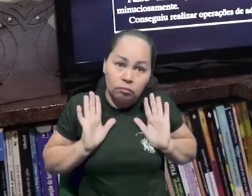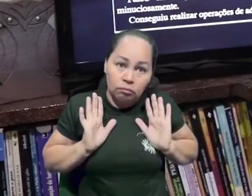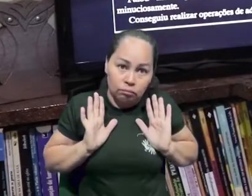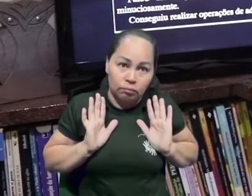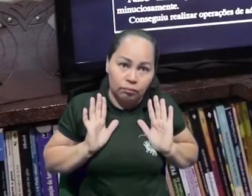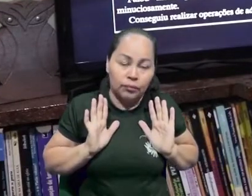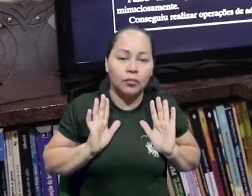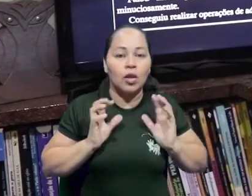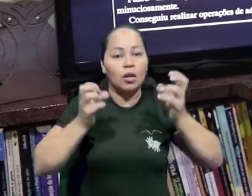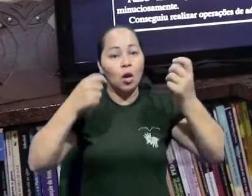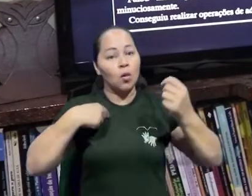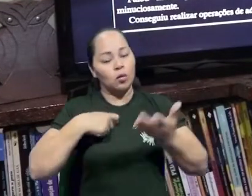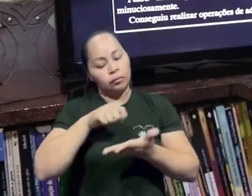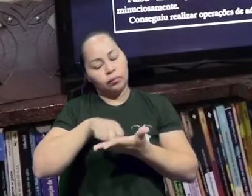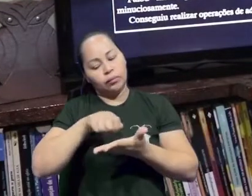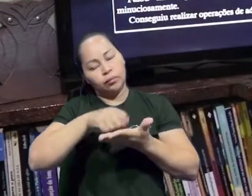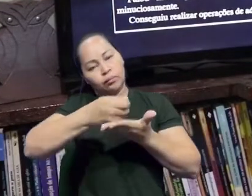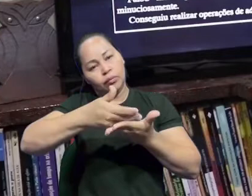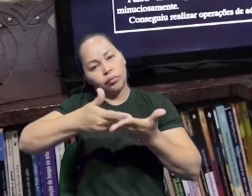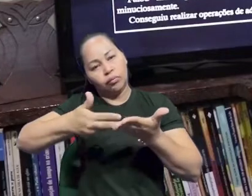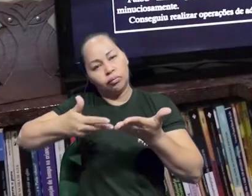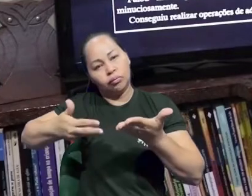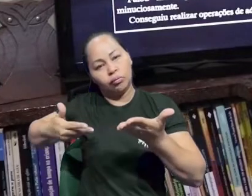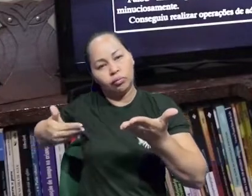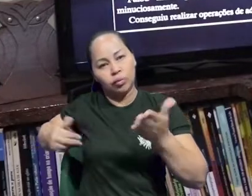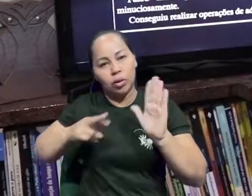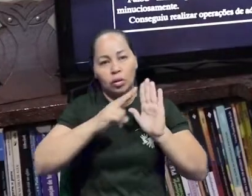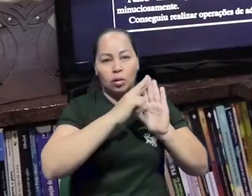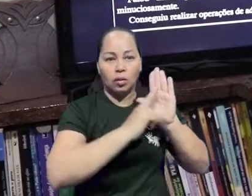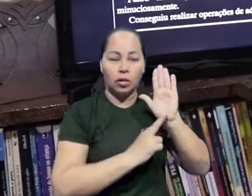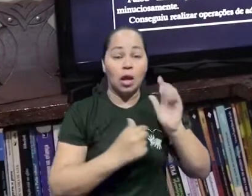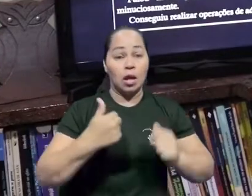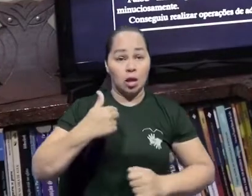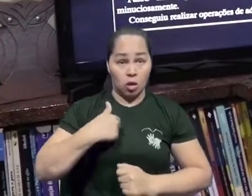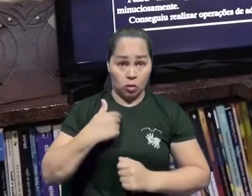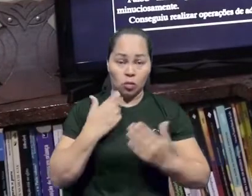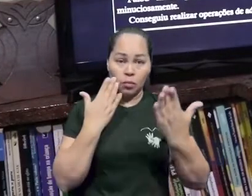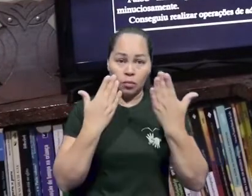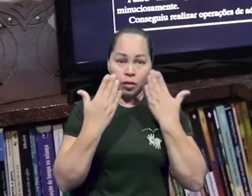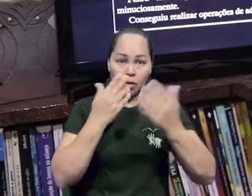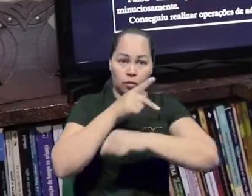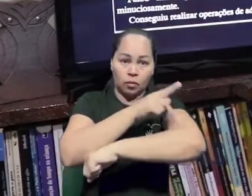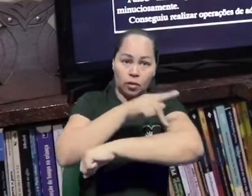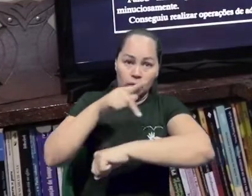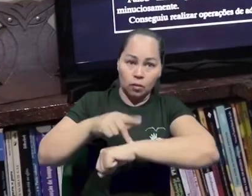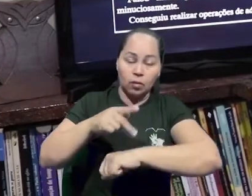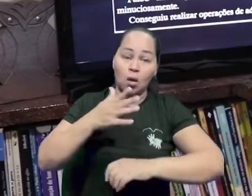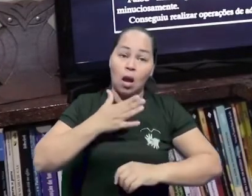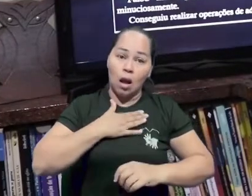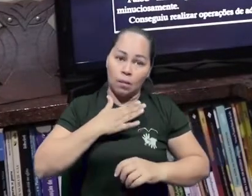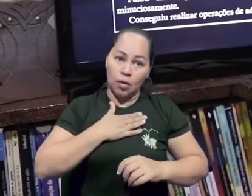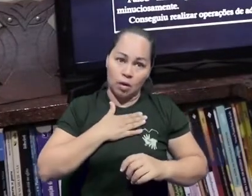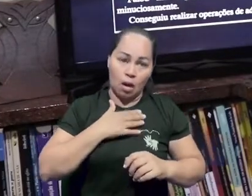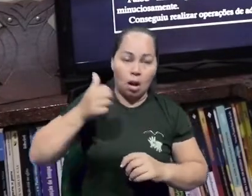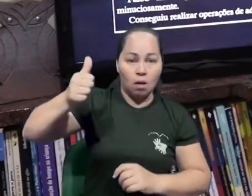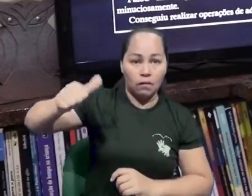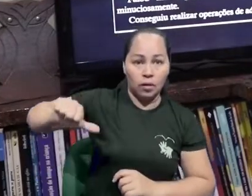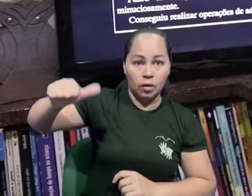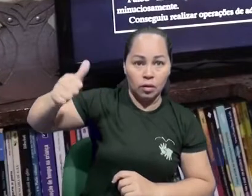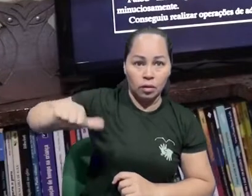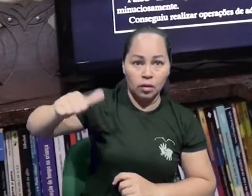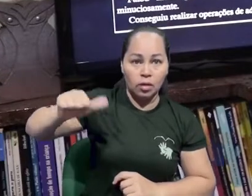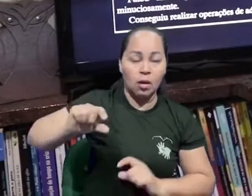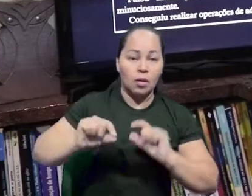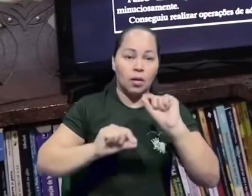discorre exatamente o que aconteceu. Como vocês sabem, eu já informei, eu sou psicopedagoga, então a minha avaliação ela é